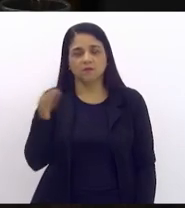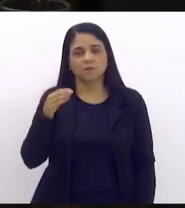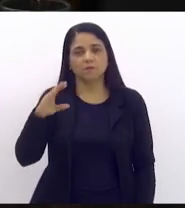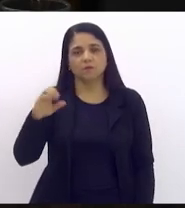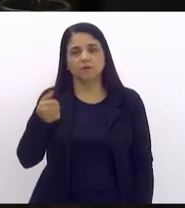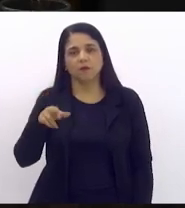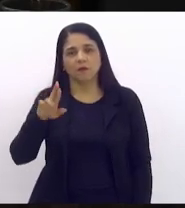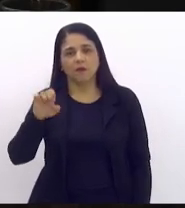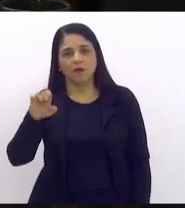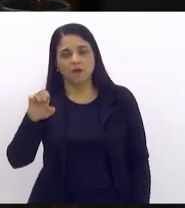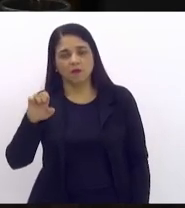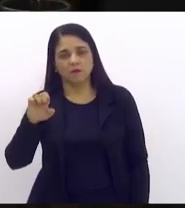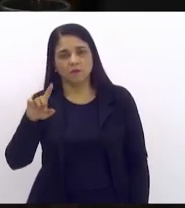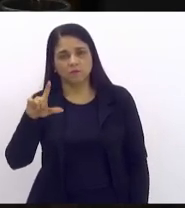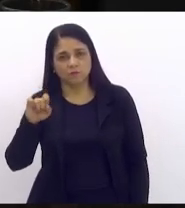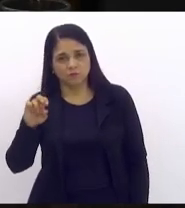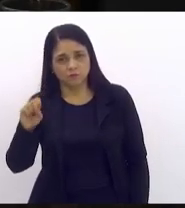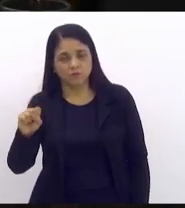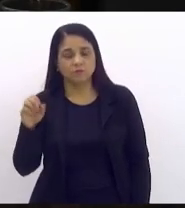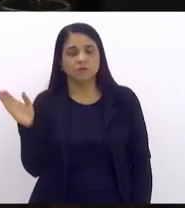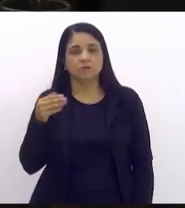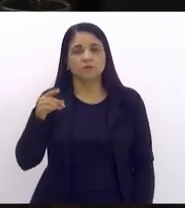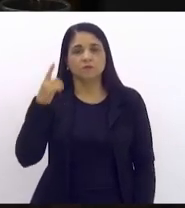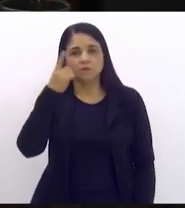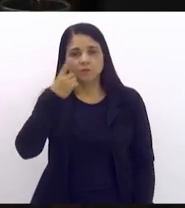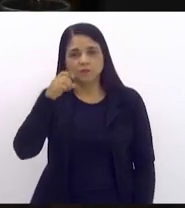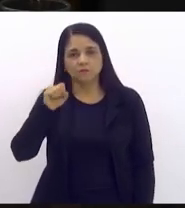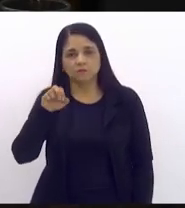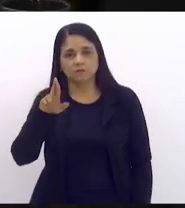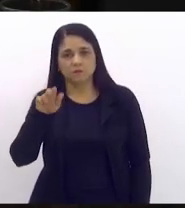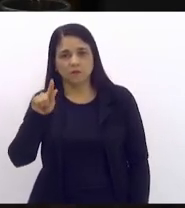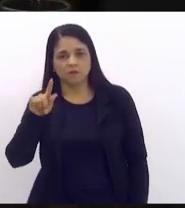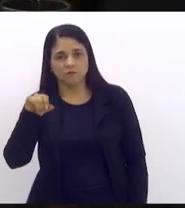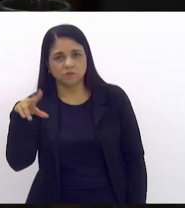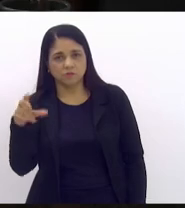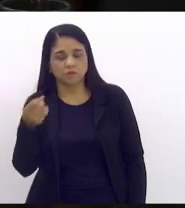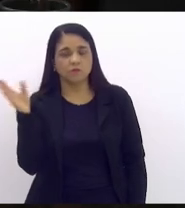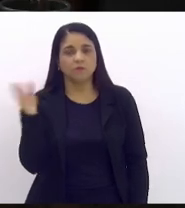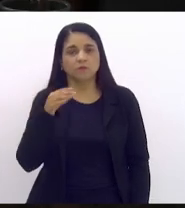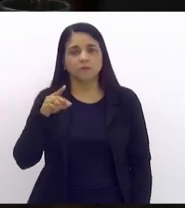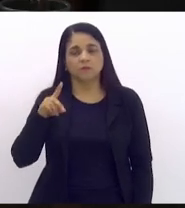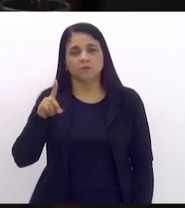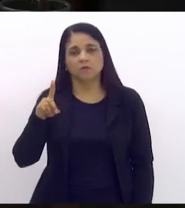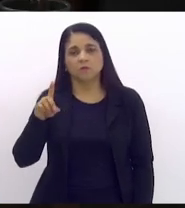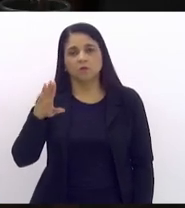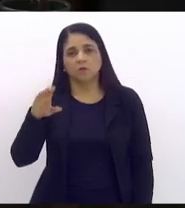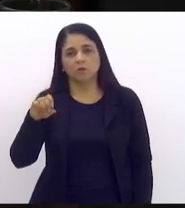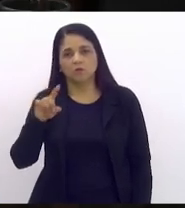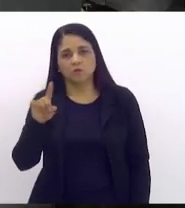Macedo. Deputado doutor Serginho. Deputado Vinícius Cozzolino.